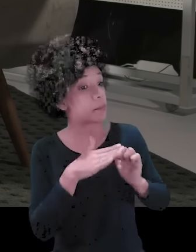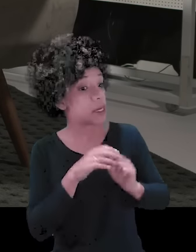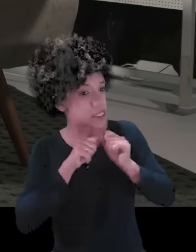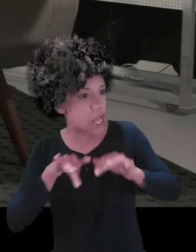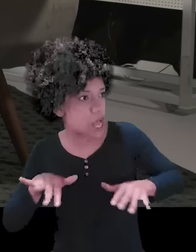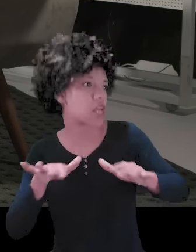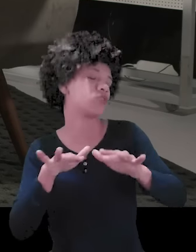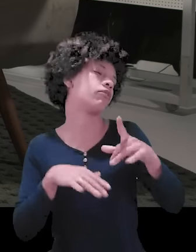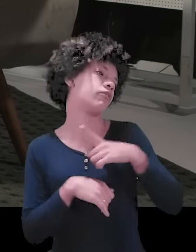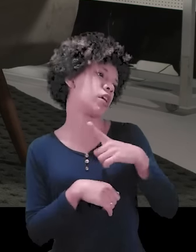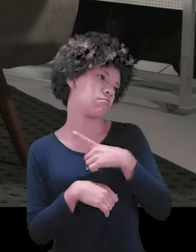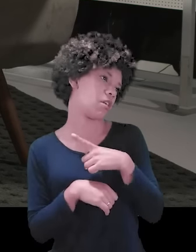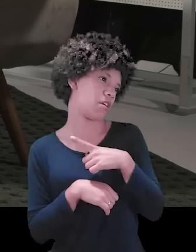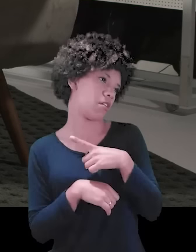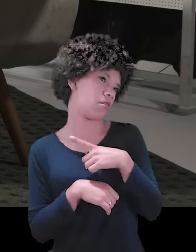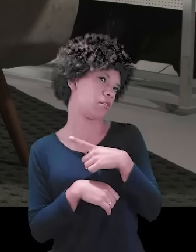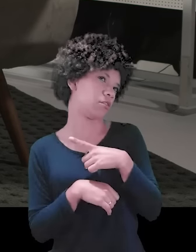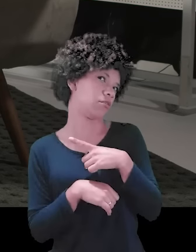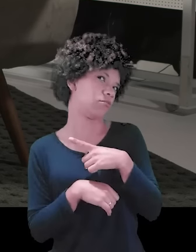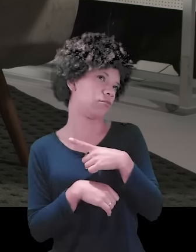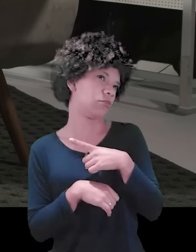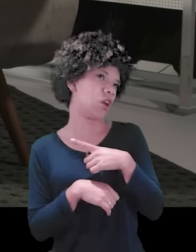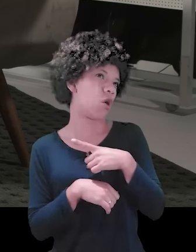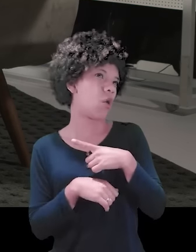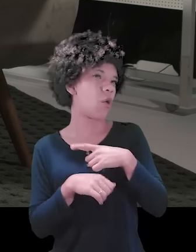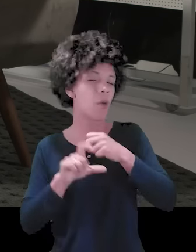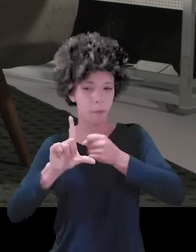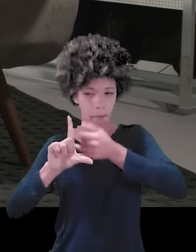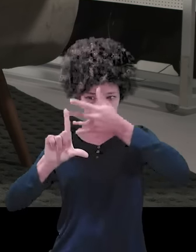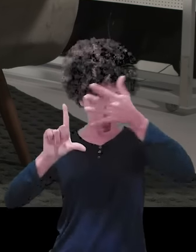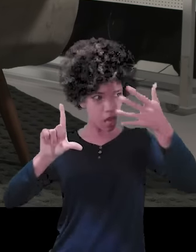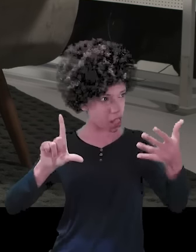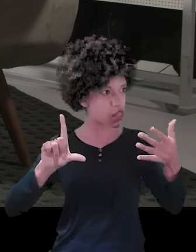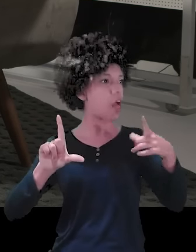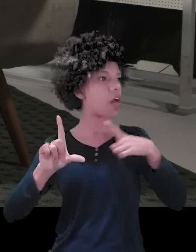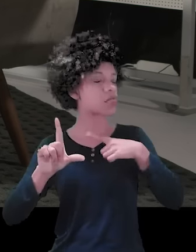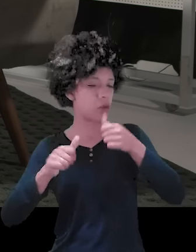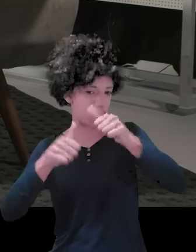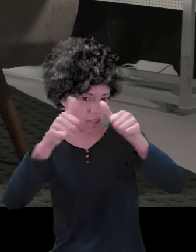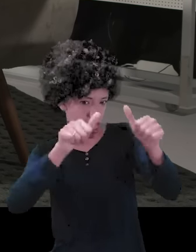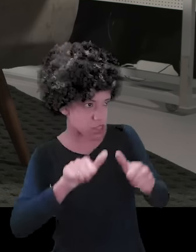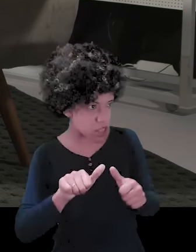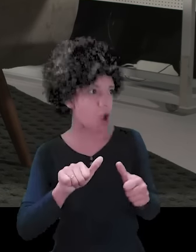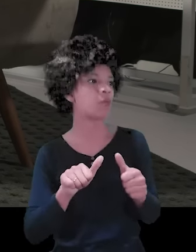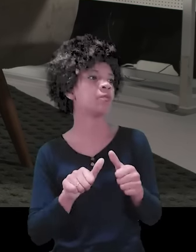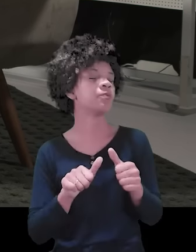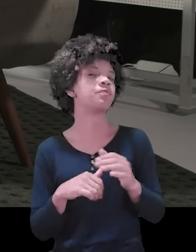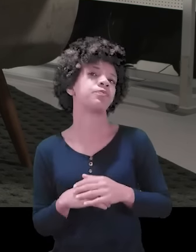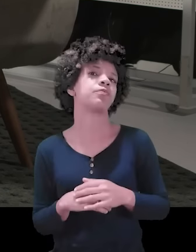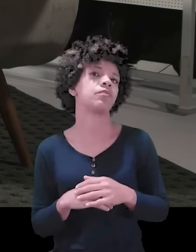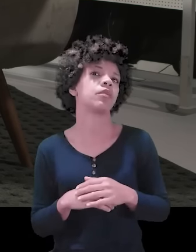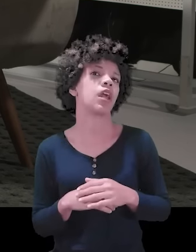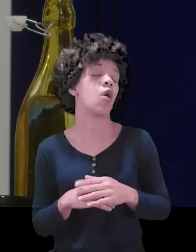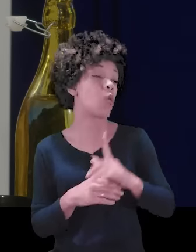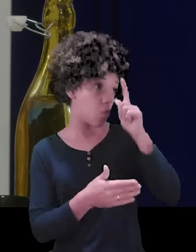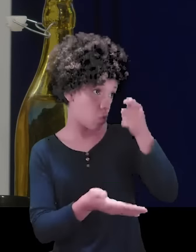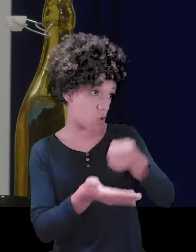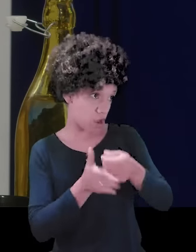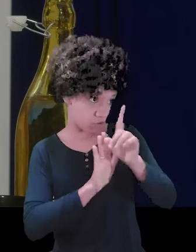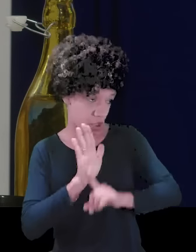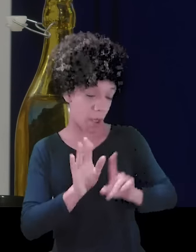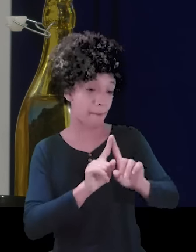muito grande ela vai ter no mínimo um complexo que a gente chama é um setor que vai avaliar a conduta